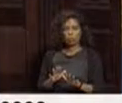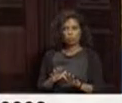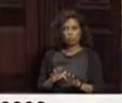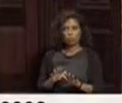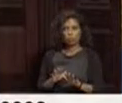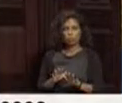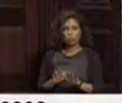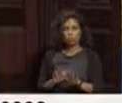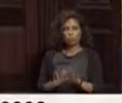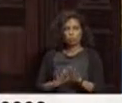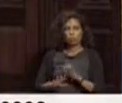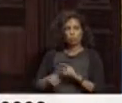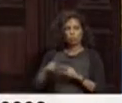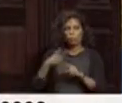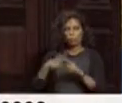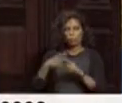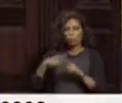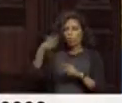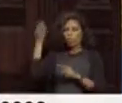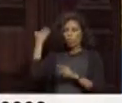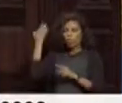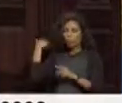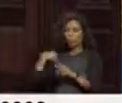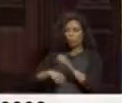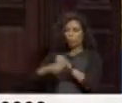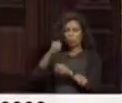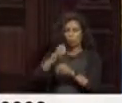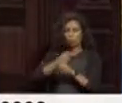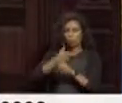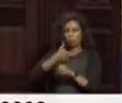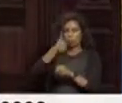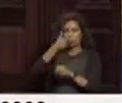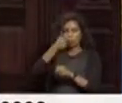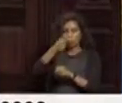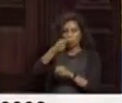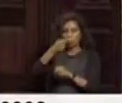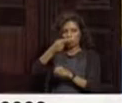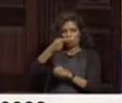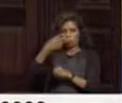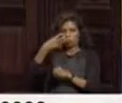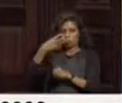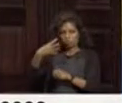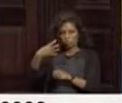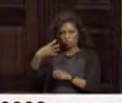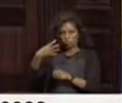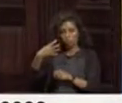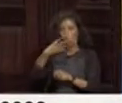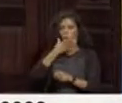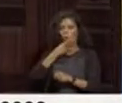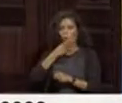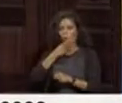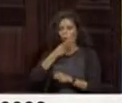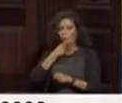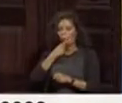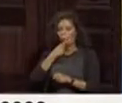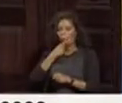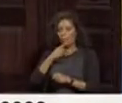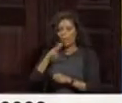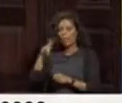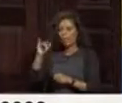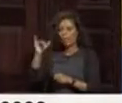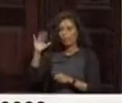na época de 64, o vice-presidente da República, Pedro Aleixo,